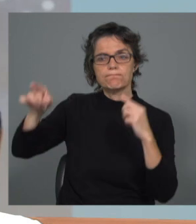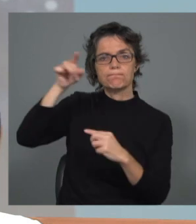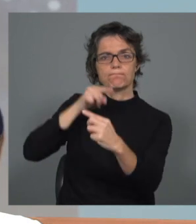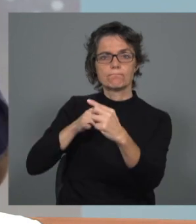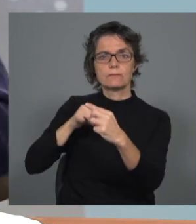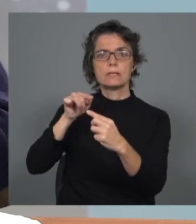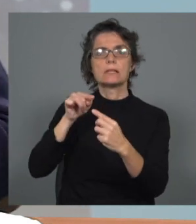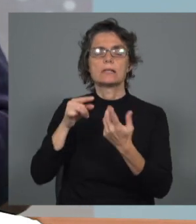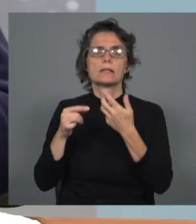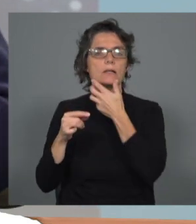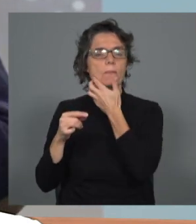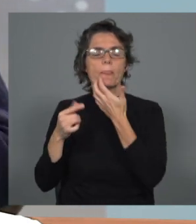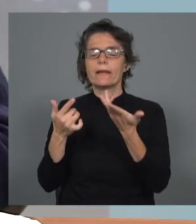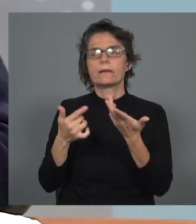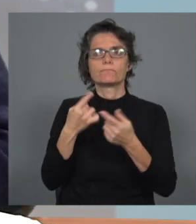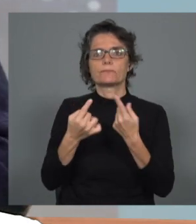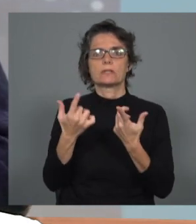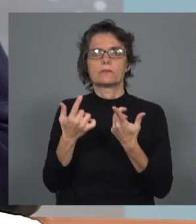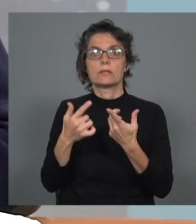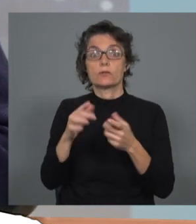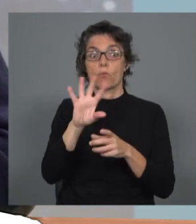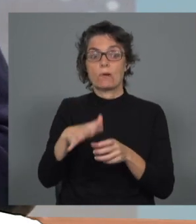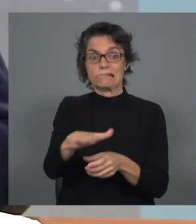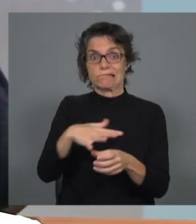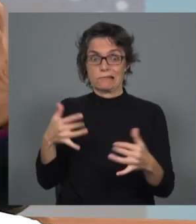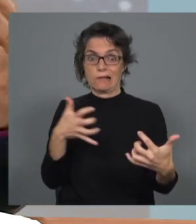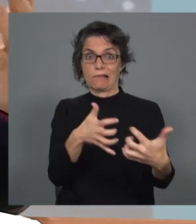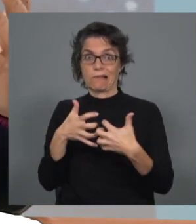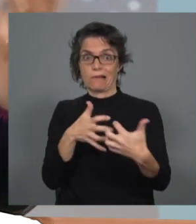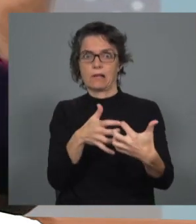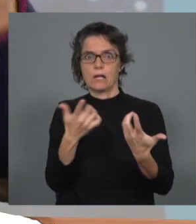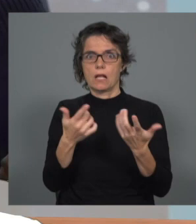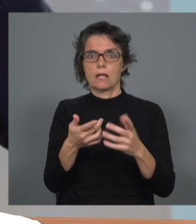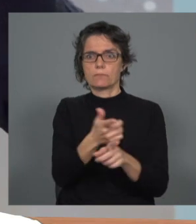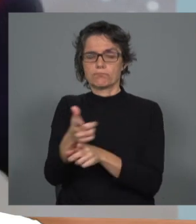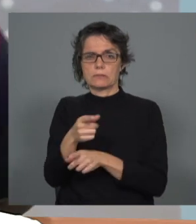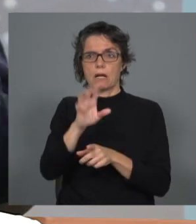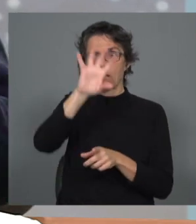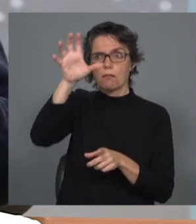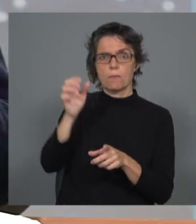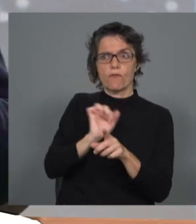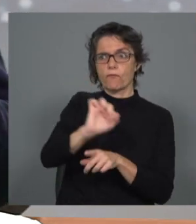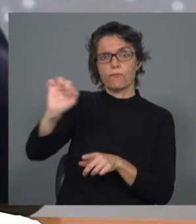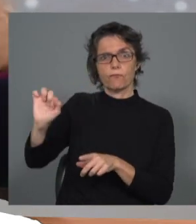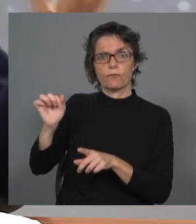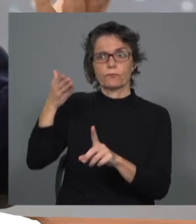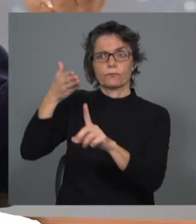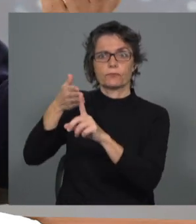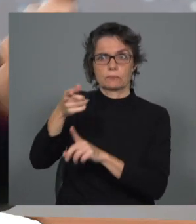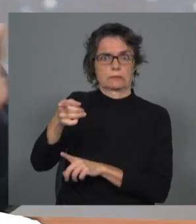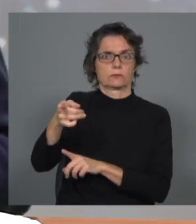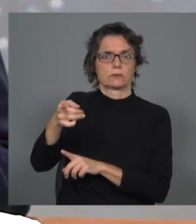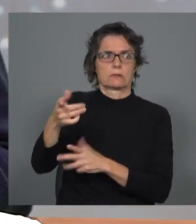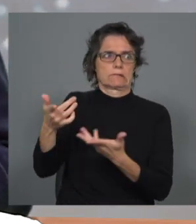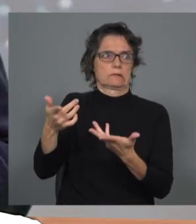a um outro destino, e muitas vezes em zonas de guerra encontram-se armas dos países dos missionários, o que é